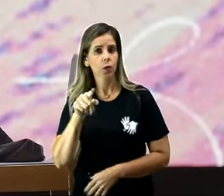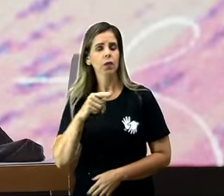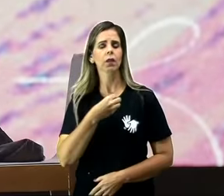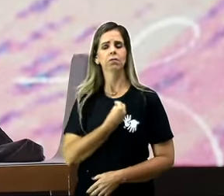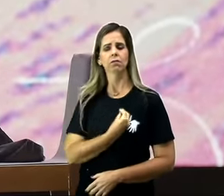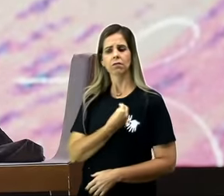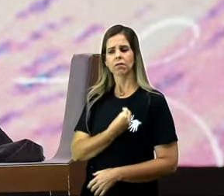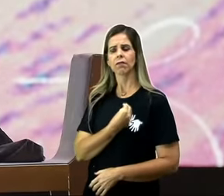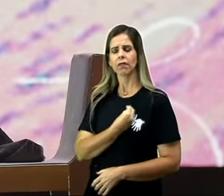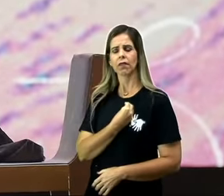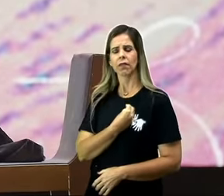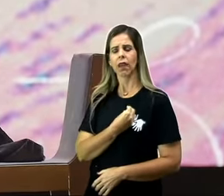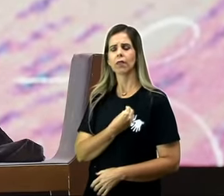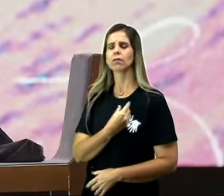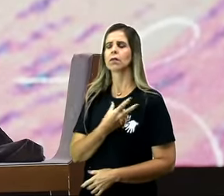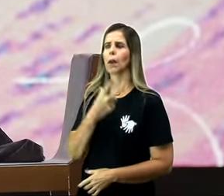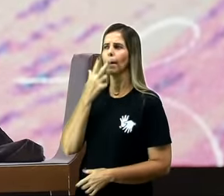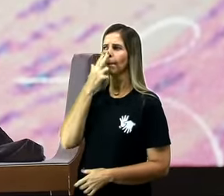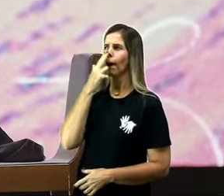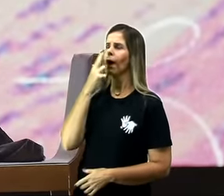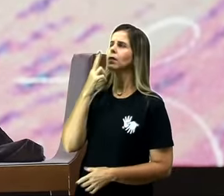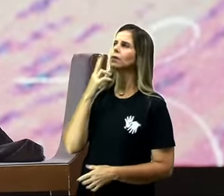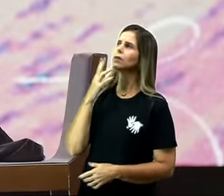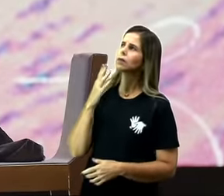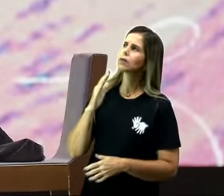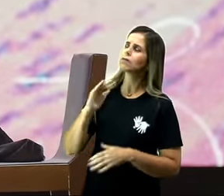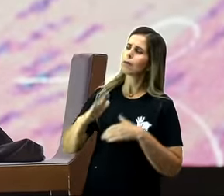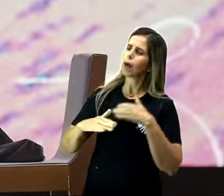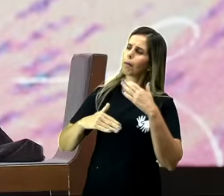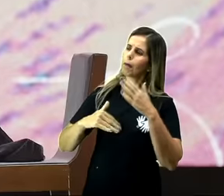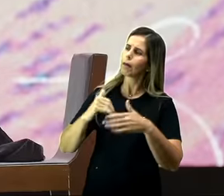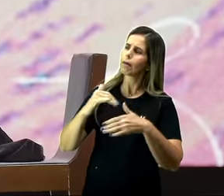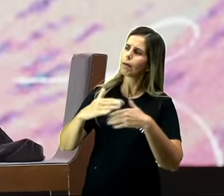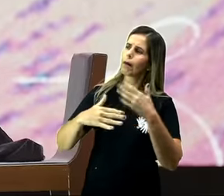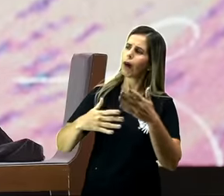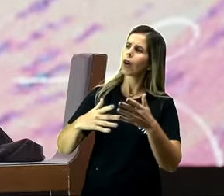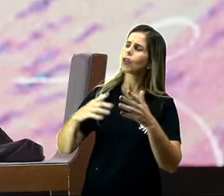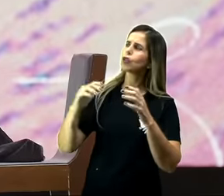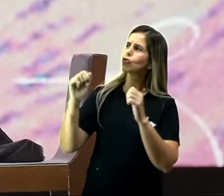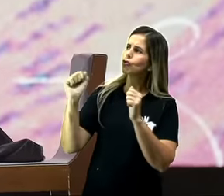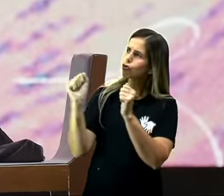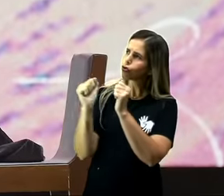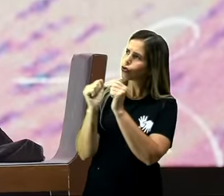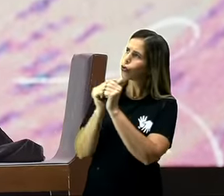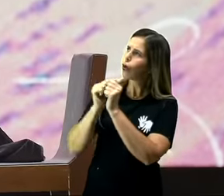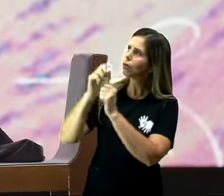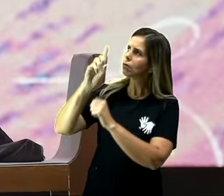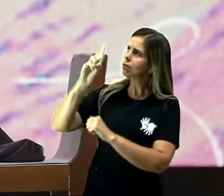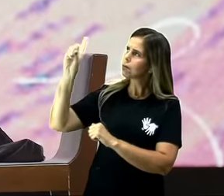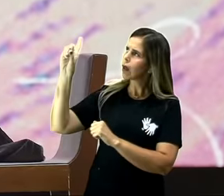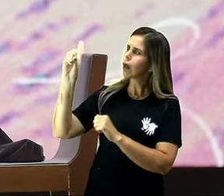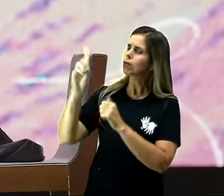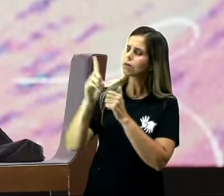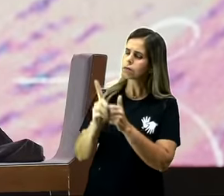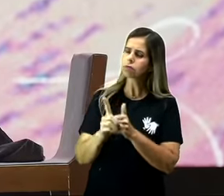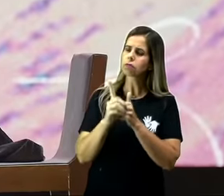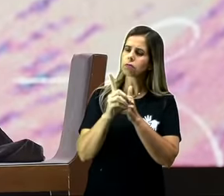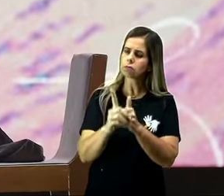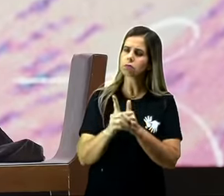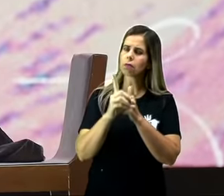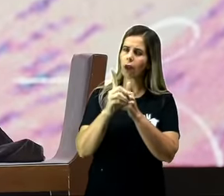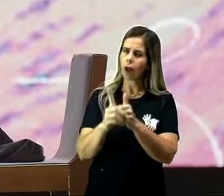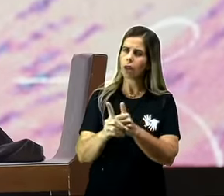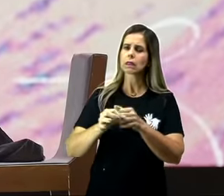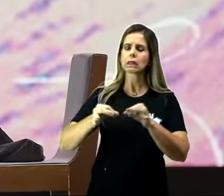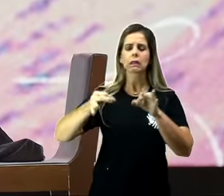na direção certa, andando com Deus, debaixo da direção de Deus, na